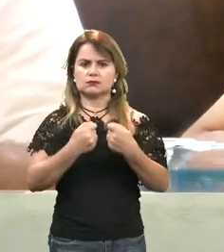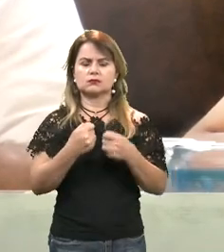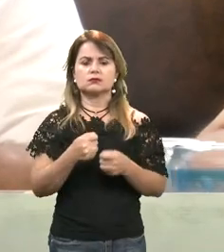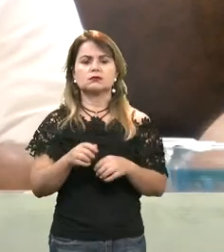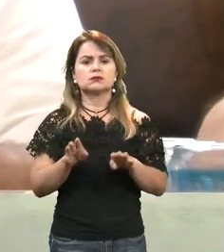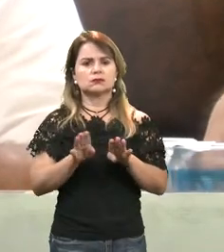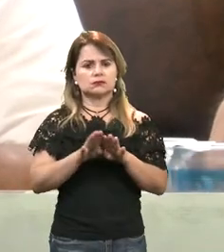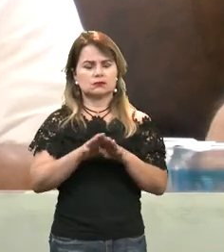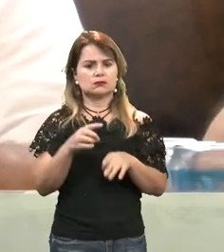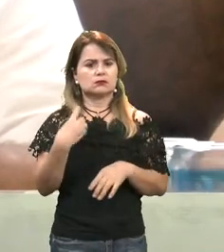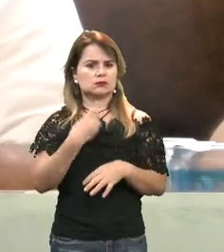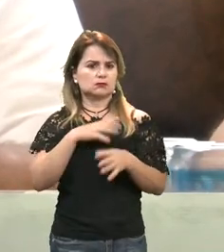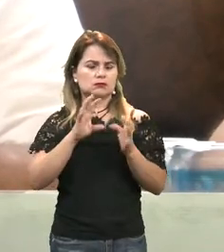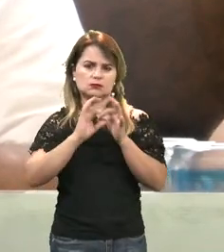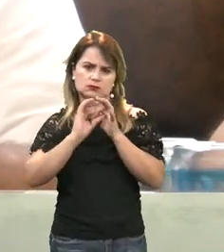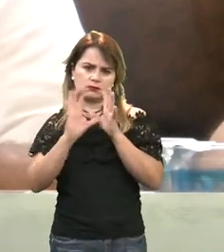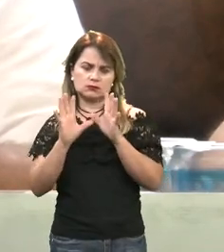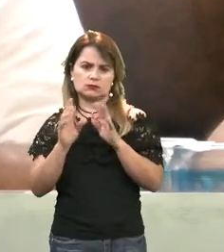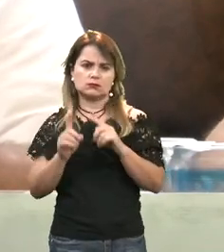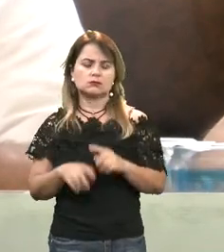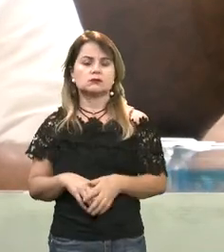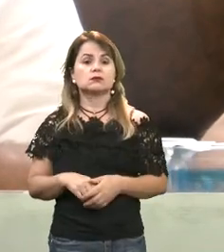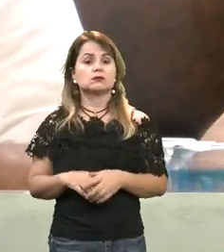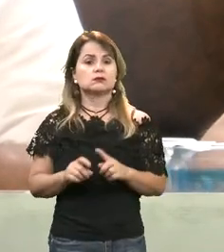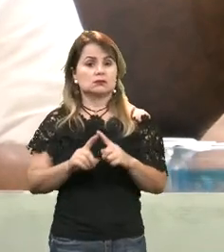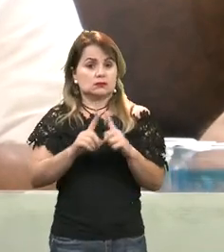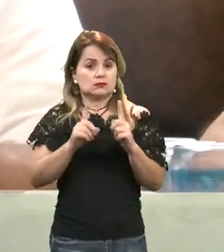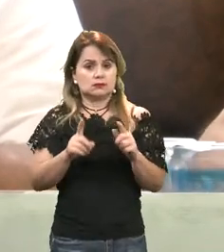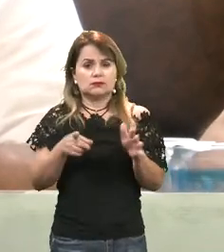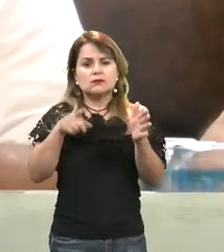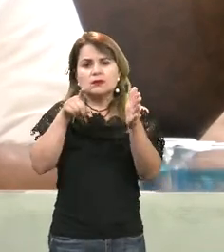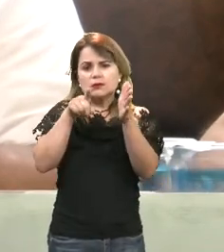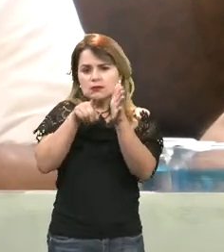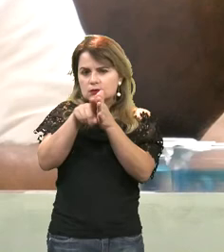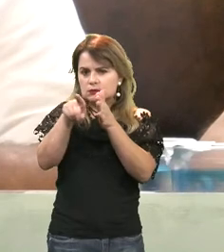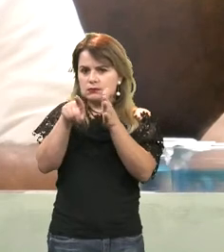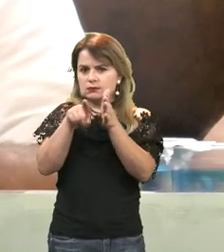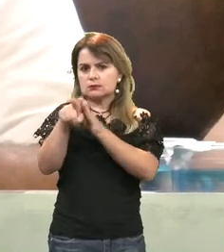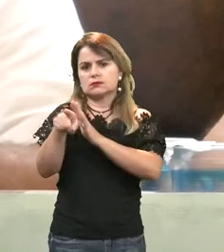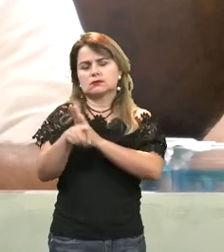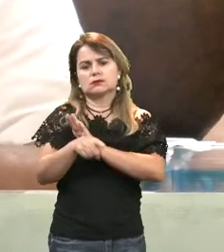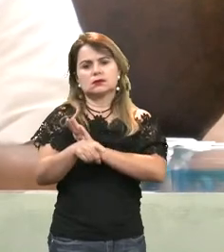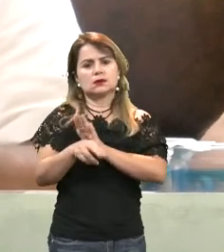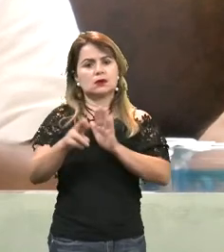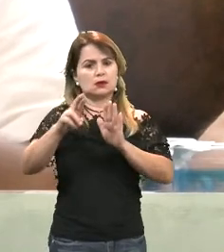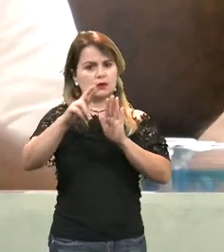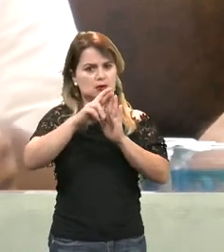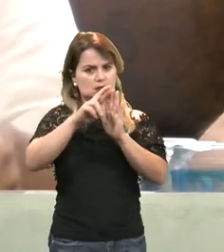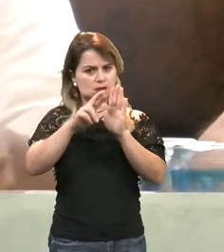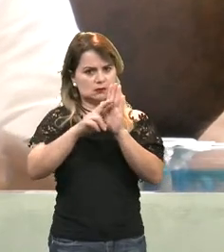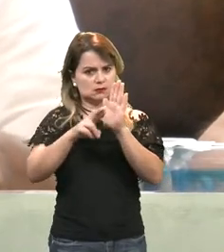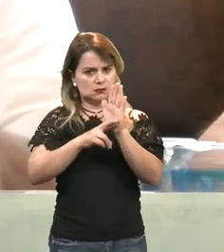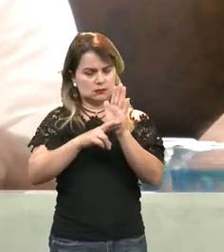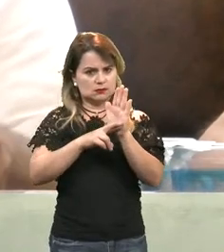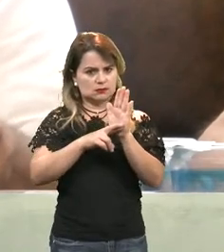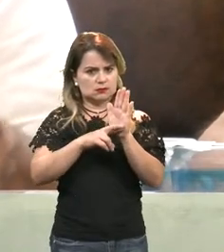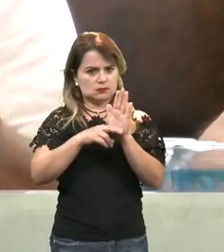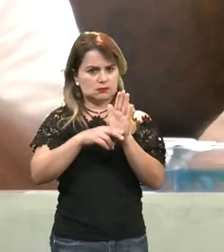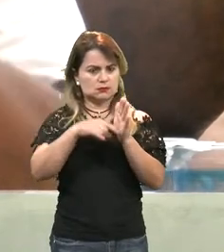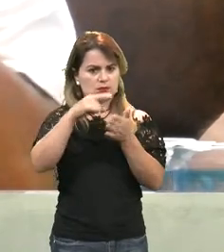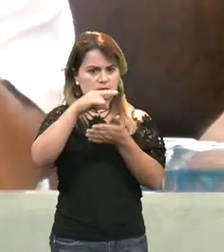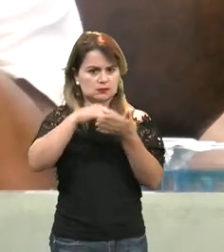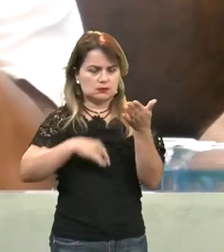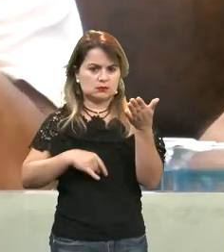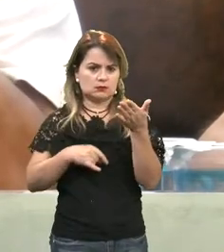Agora, eu quero fazer uma pergunta para a Carol. Essa regulamentação, que é importante para traçar